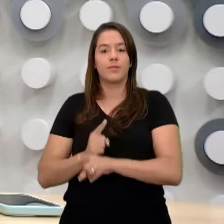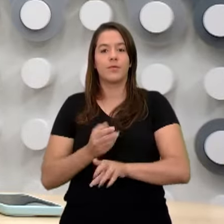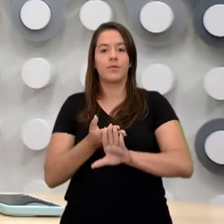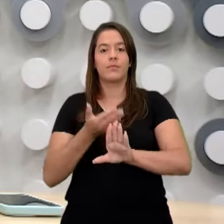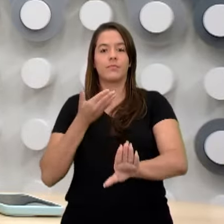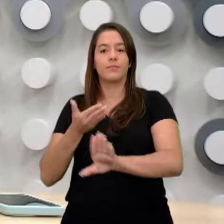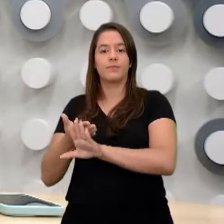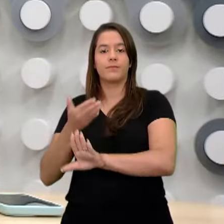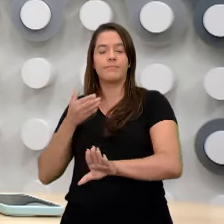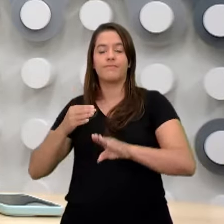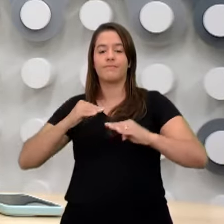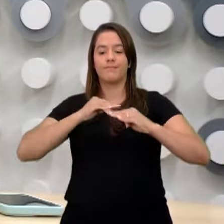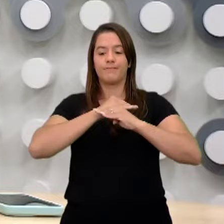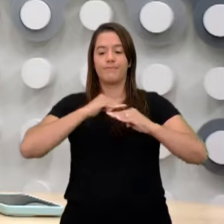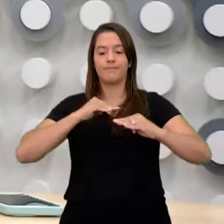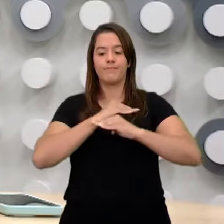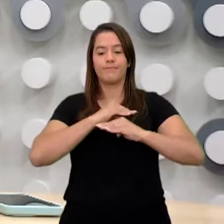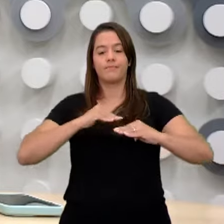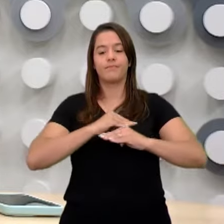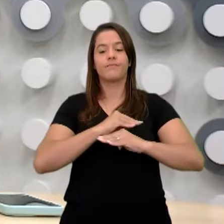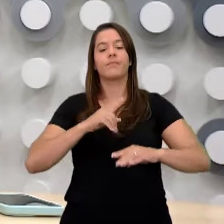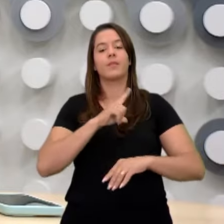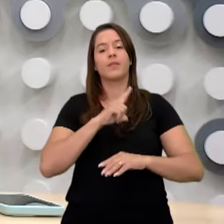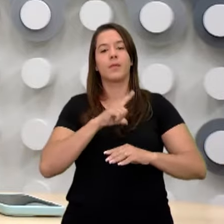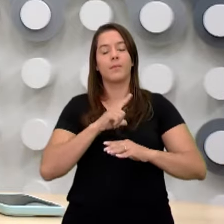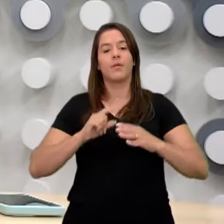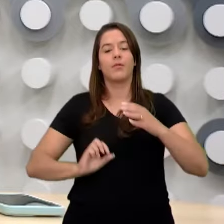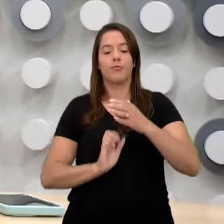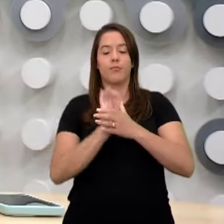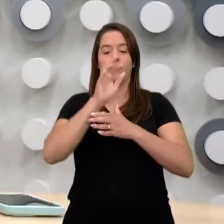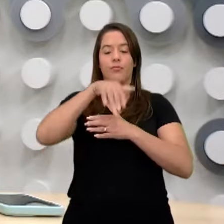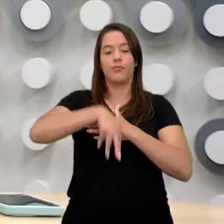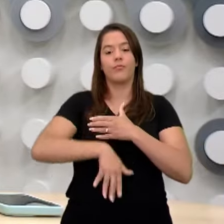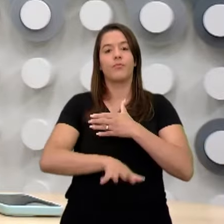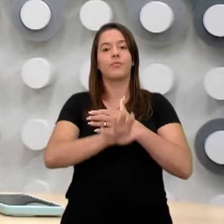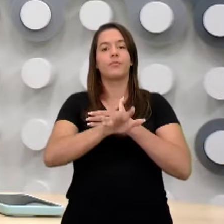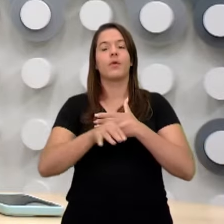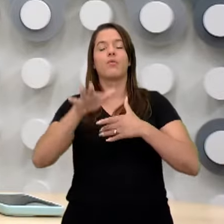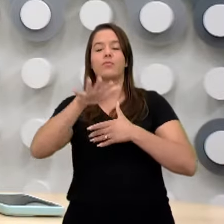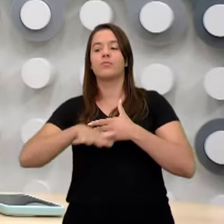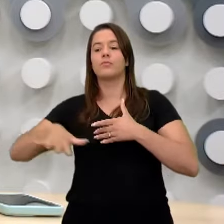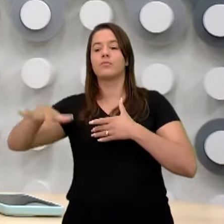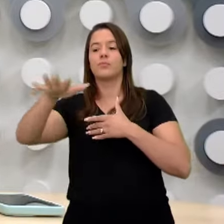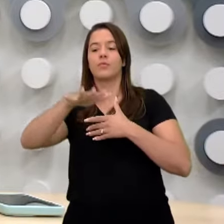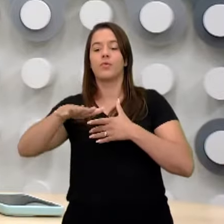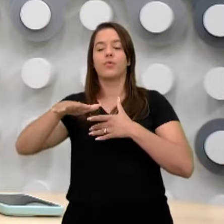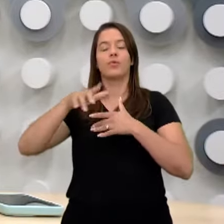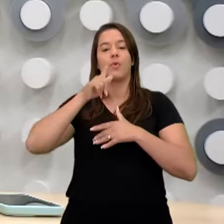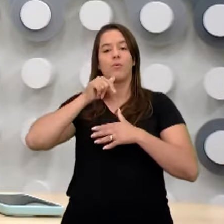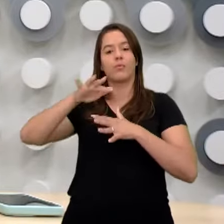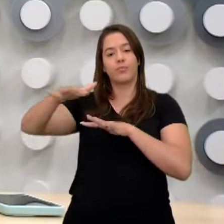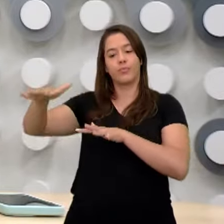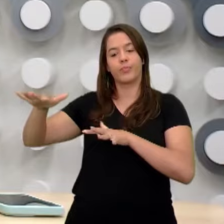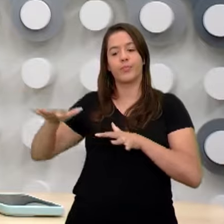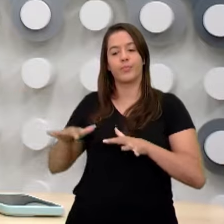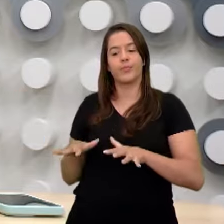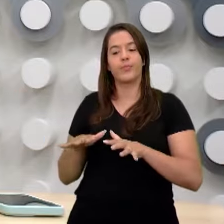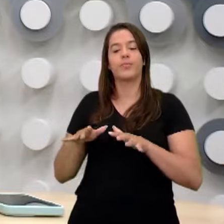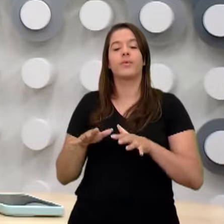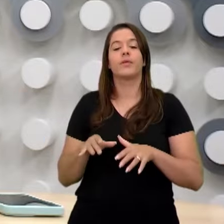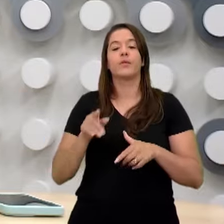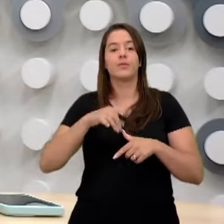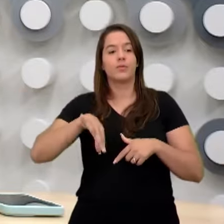placas tectônicas, as áreas de vulcanismo, o Círculo do Pacífico, né, todas essas informações, né? E